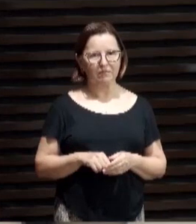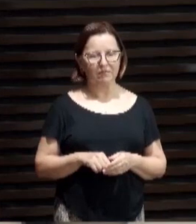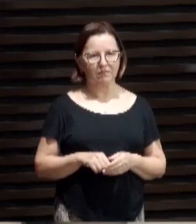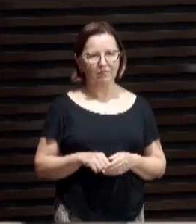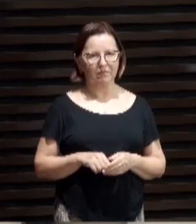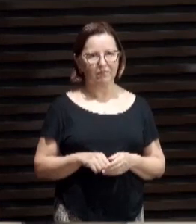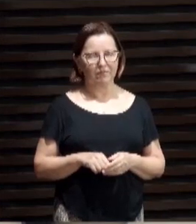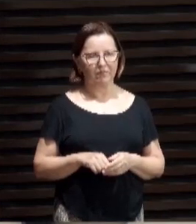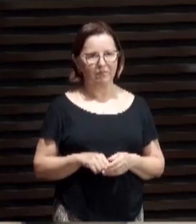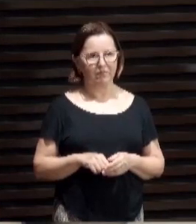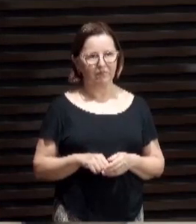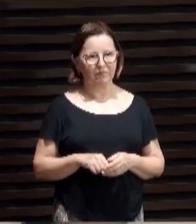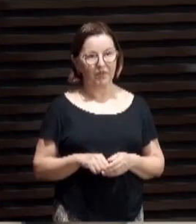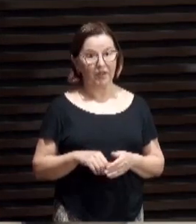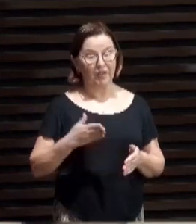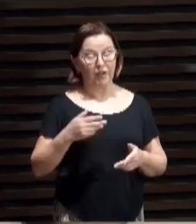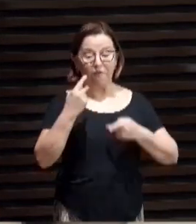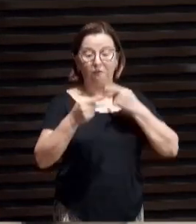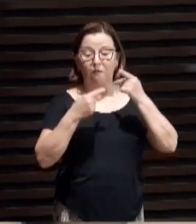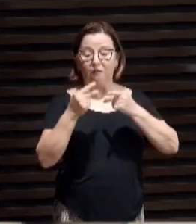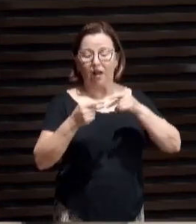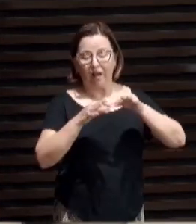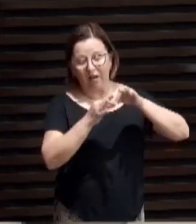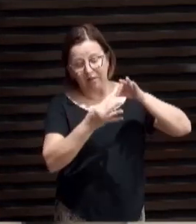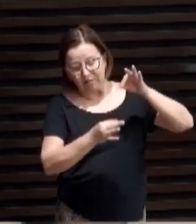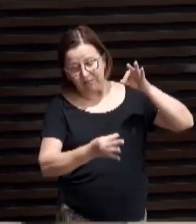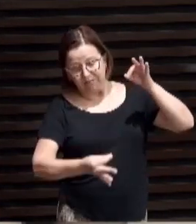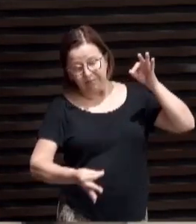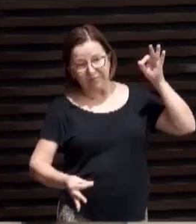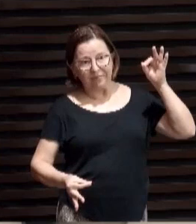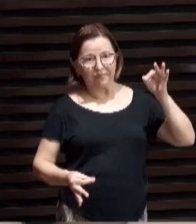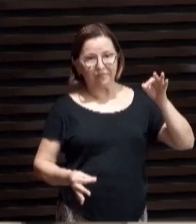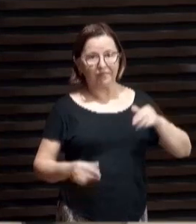elenca aqui as suas qualidades.